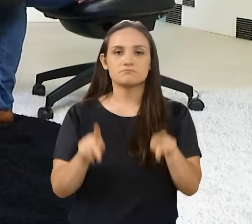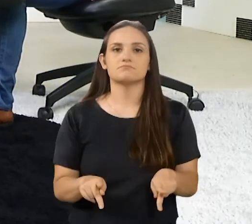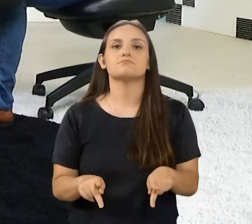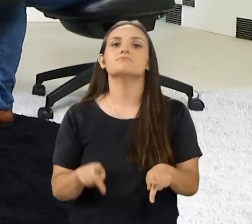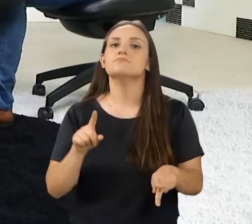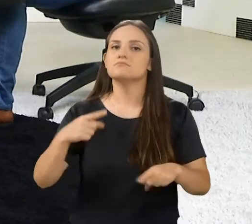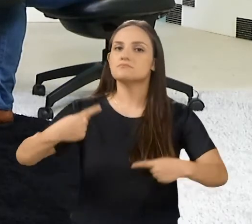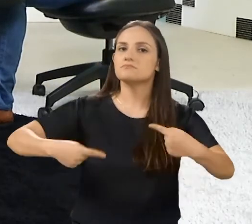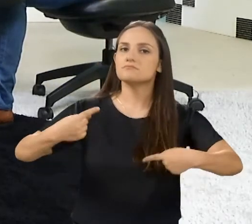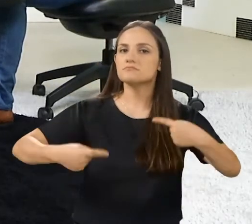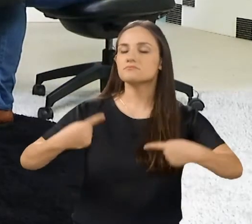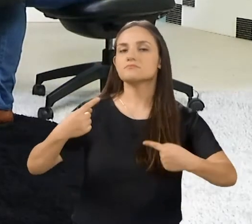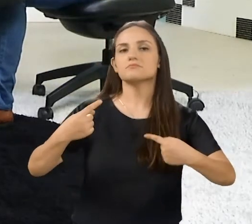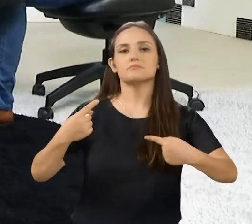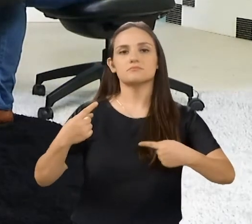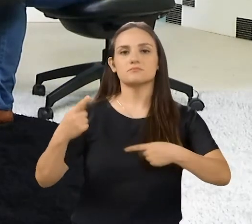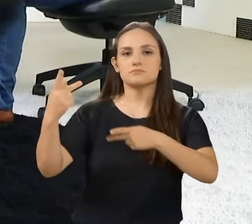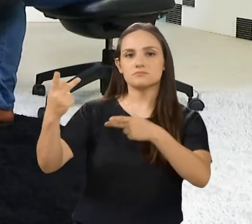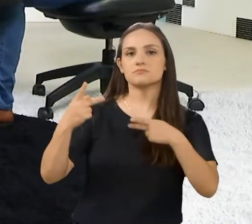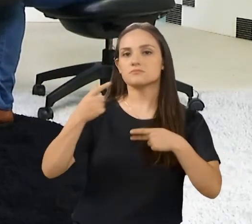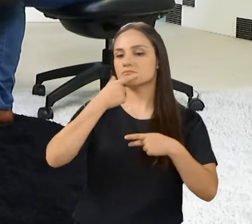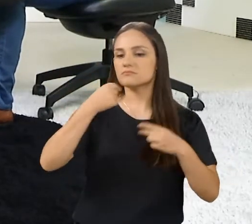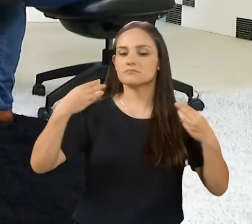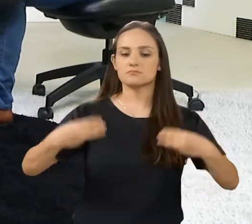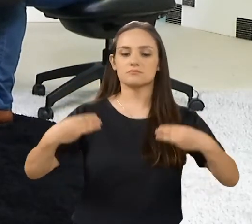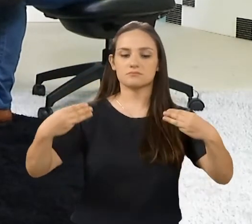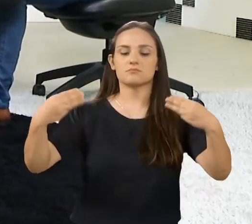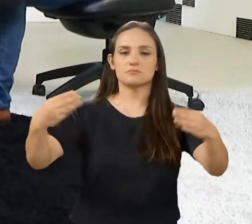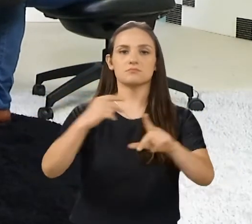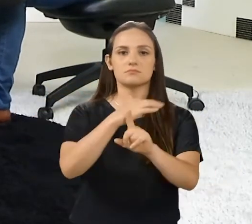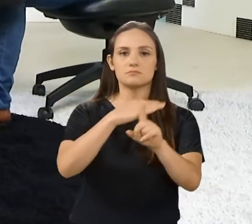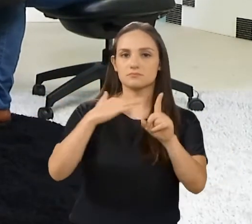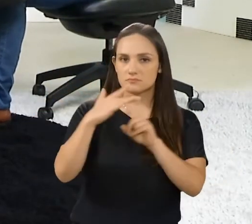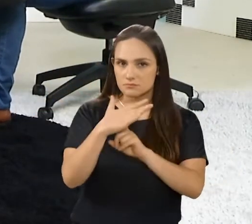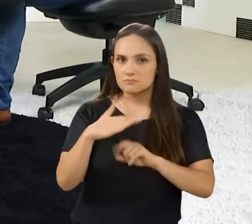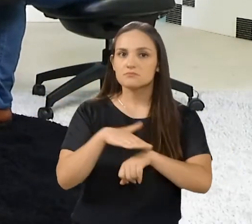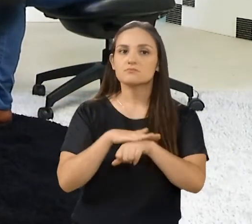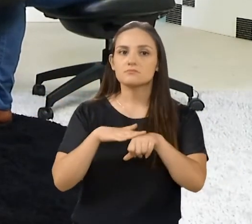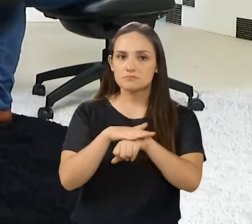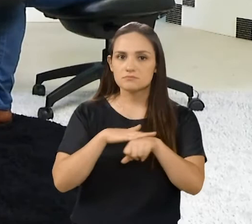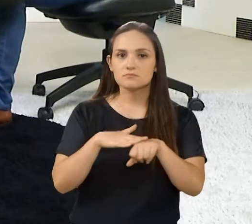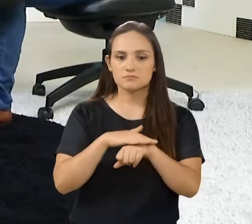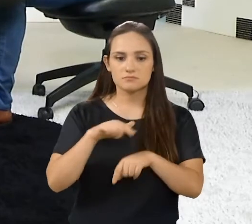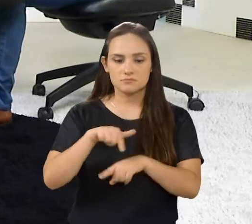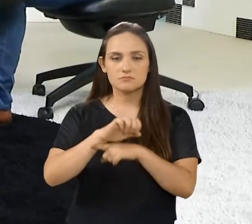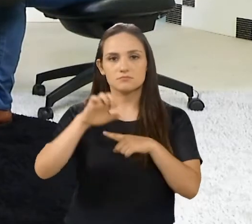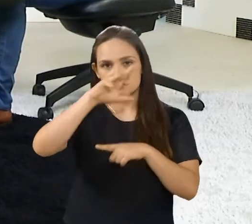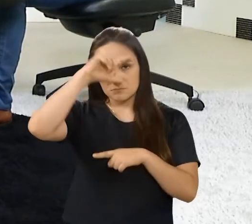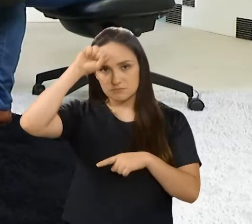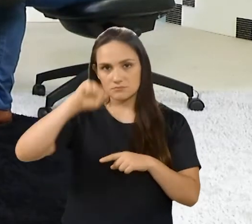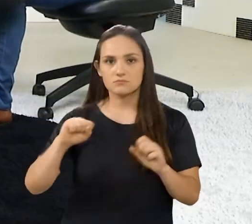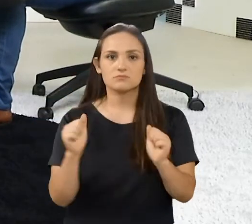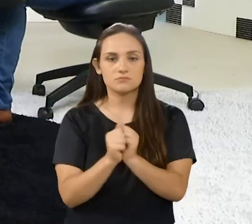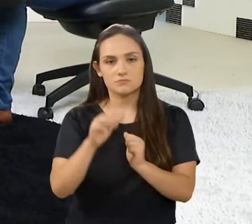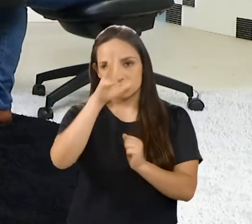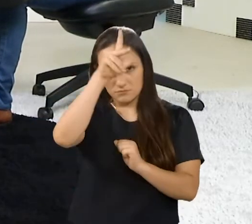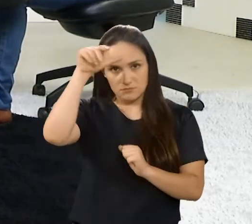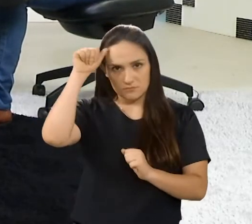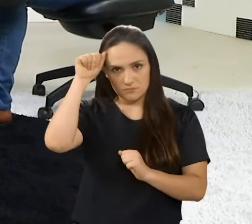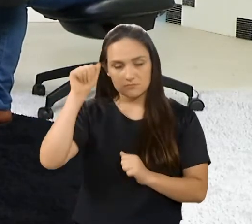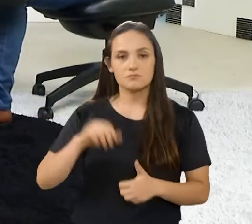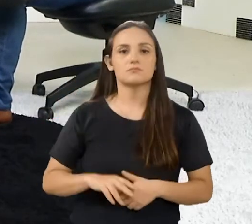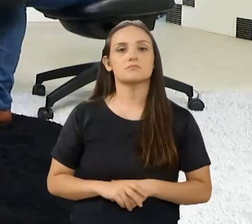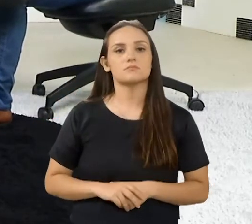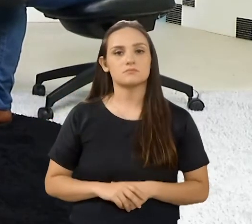discutir isso, convidar o ministro do Meio Ambiente para discutir justamente junto com o Mato Grosso do Sul, com o Mato Grosso,